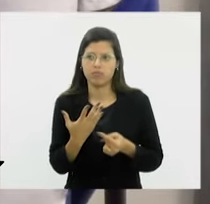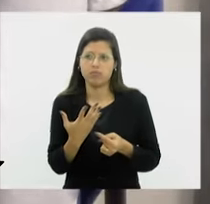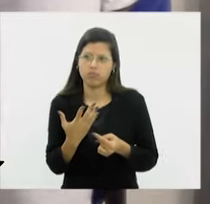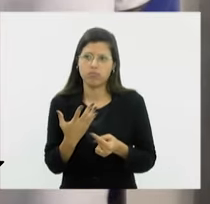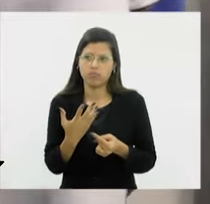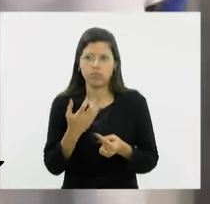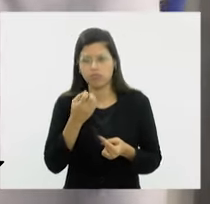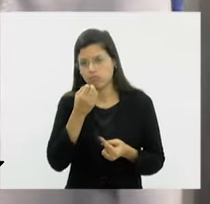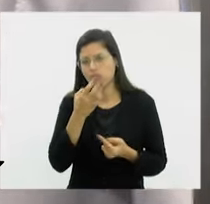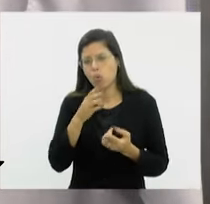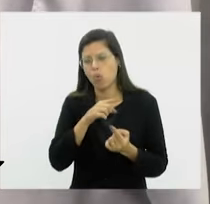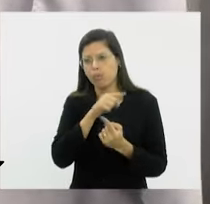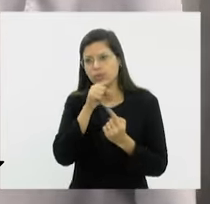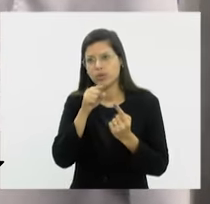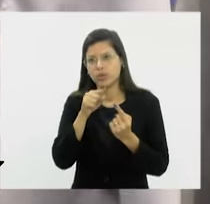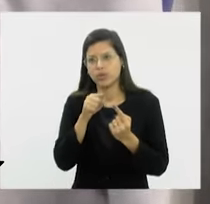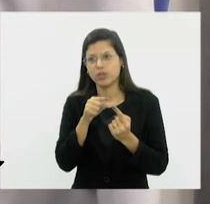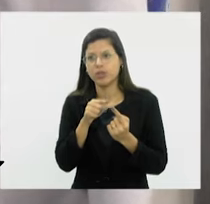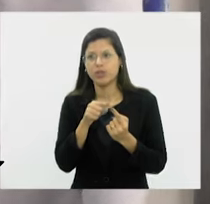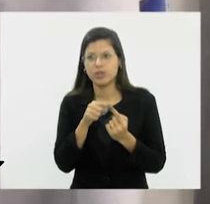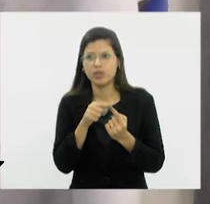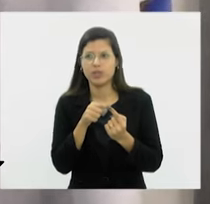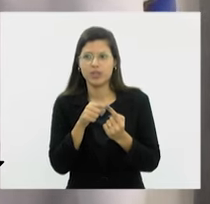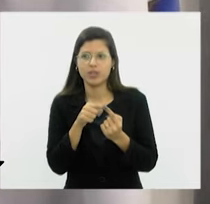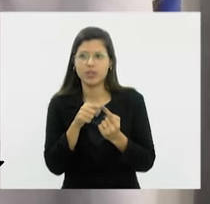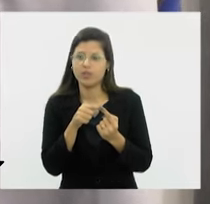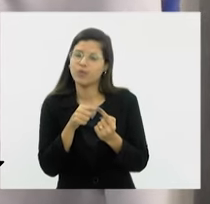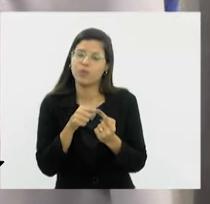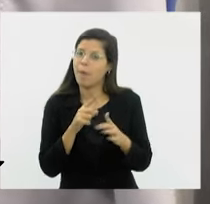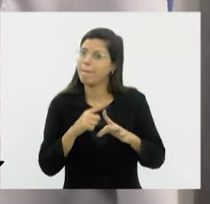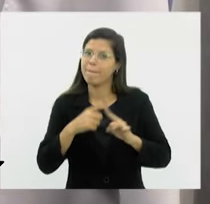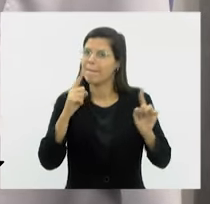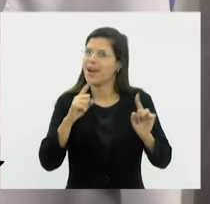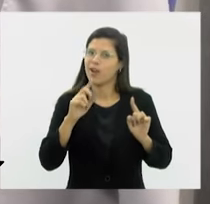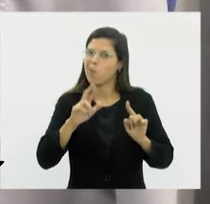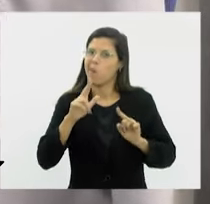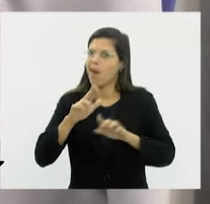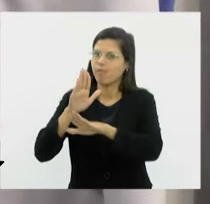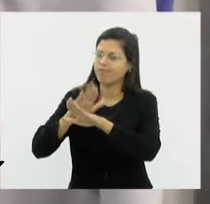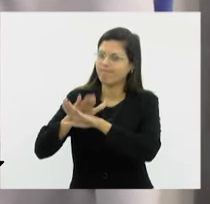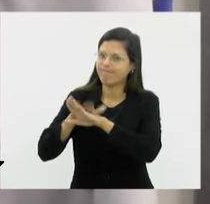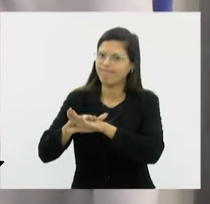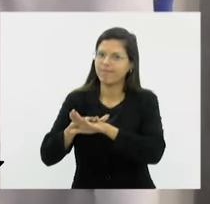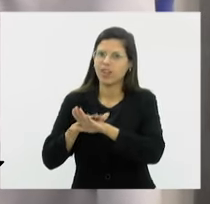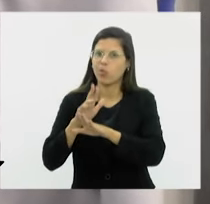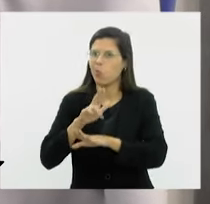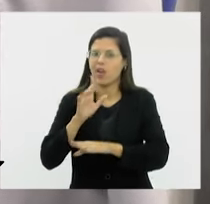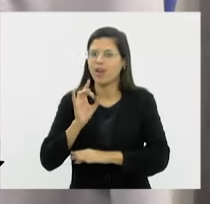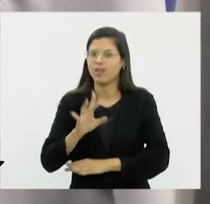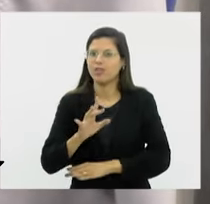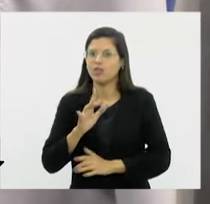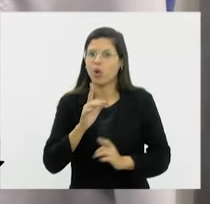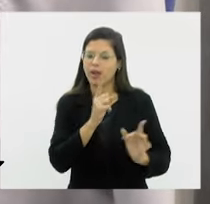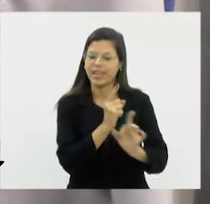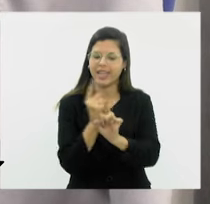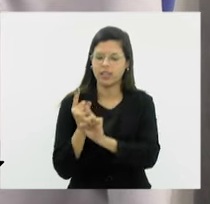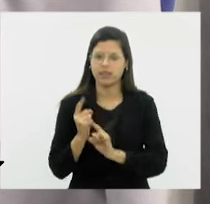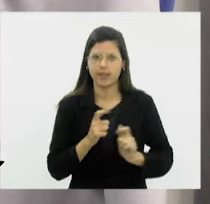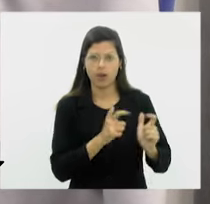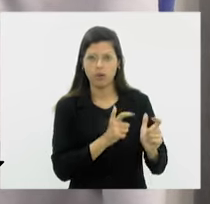intenção lobos em peles de cordeiro, porque não é só o fato de reconhecer de fazer reconhecimento dos locais,